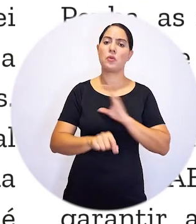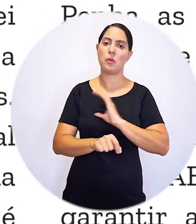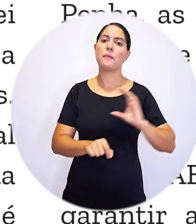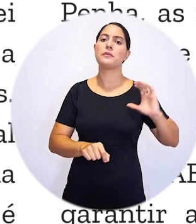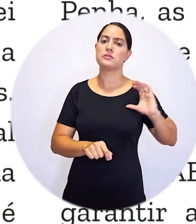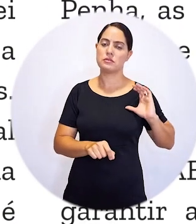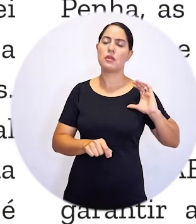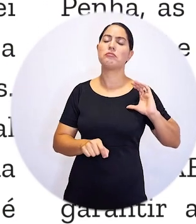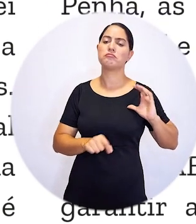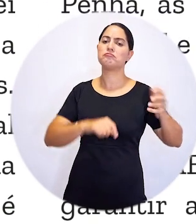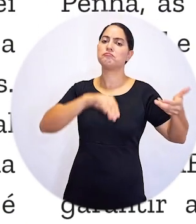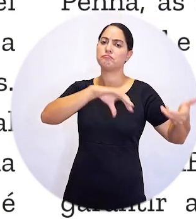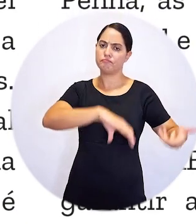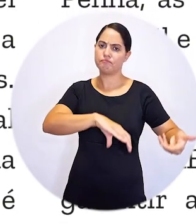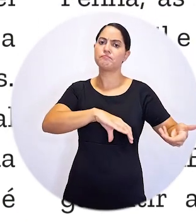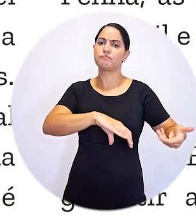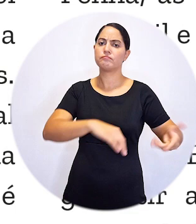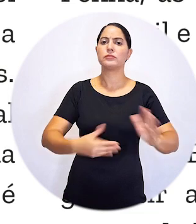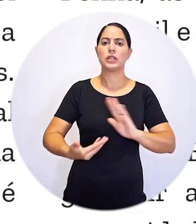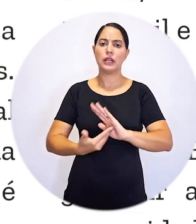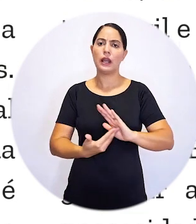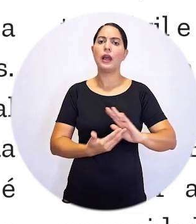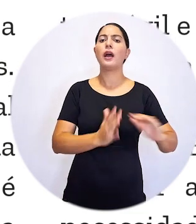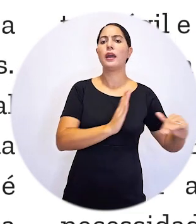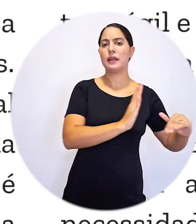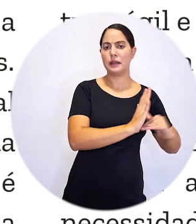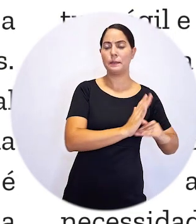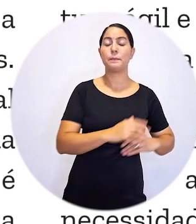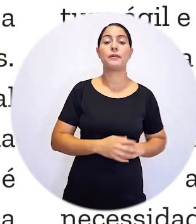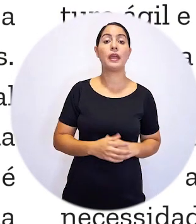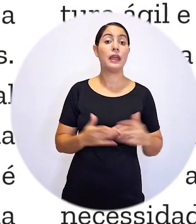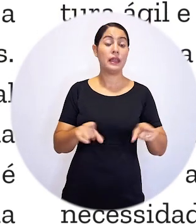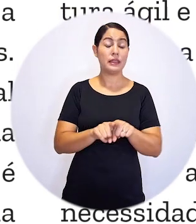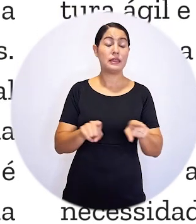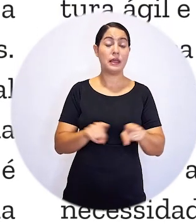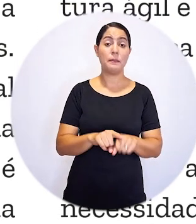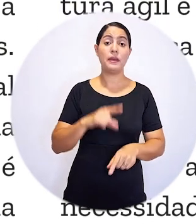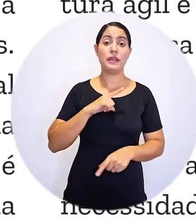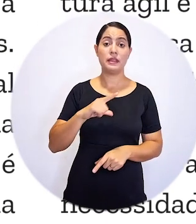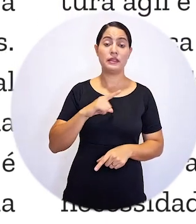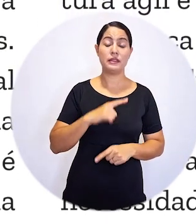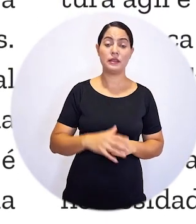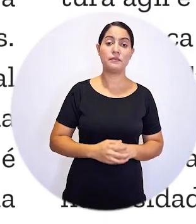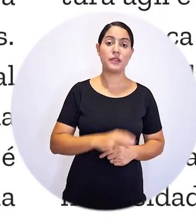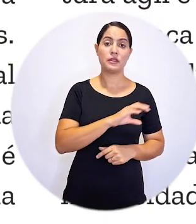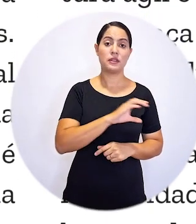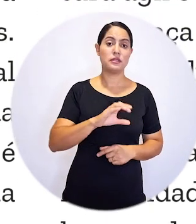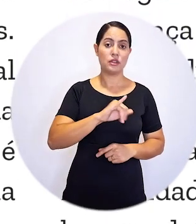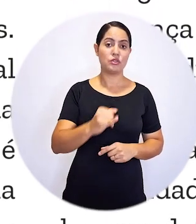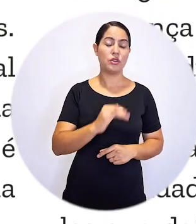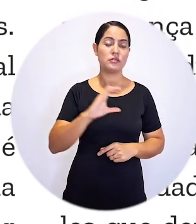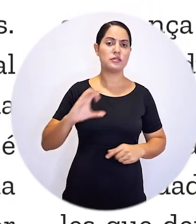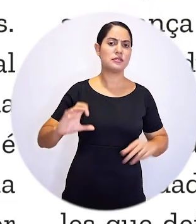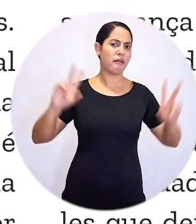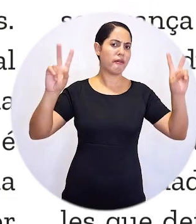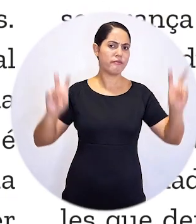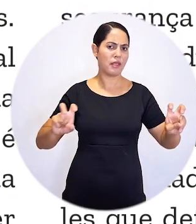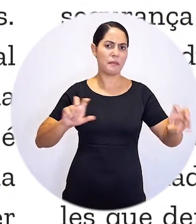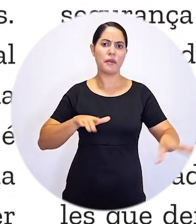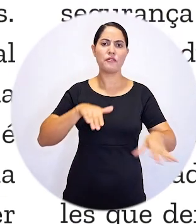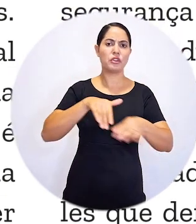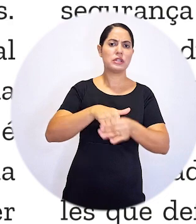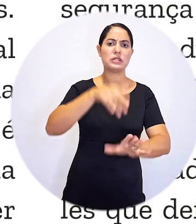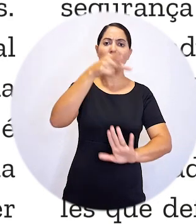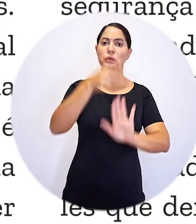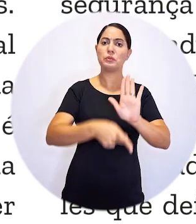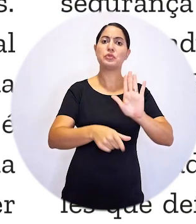das comissões, tanto do Senado quanto da Câmara dos Deputados. Recentemente, a Comissão de Constituição e Justiça da Câmara colocou em